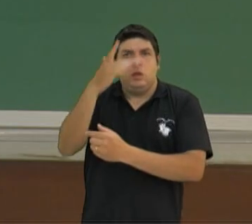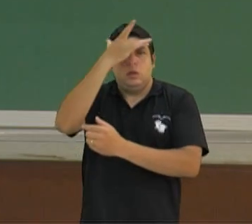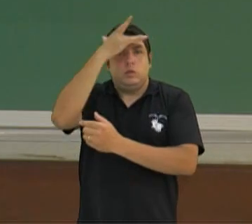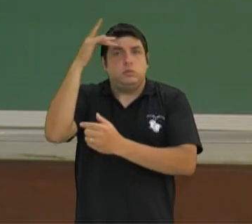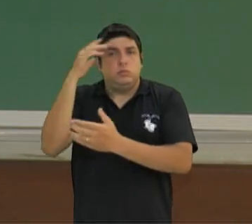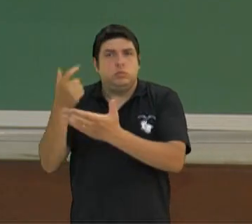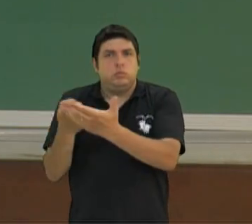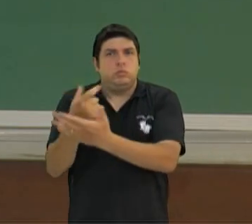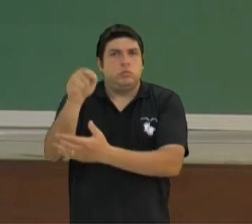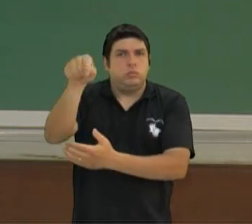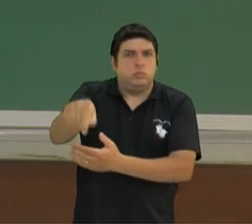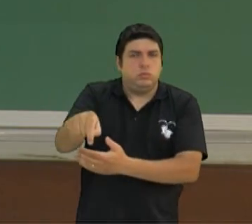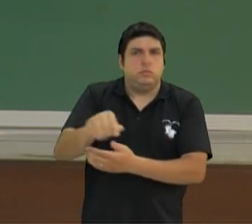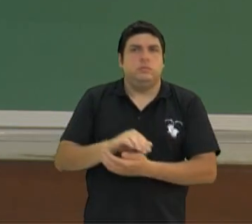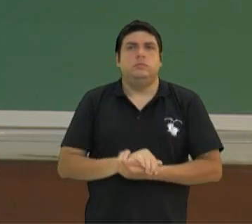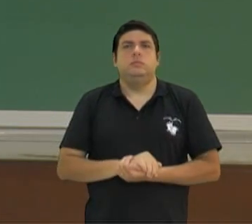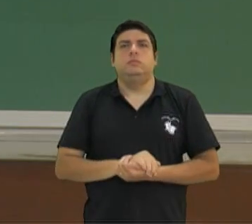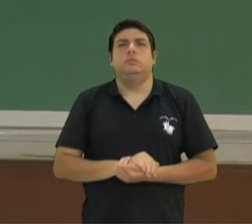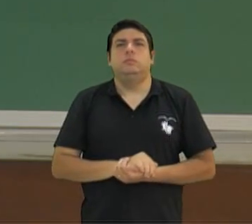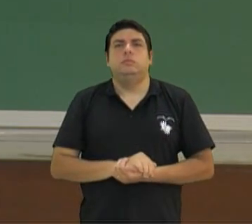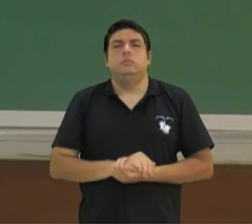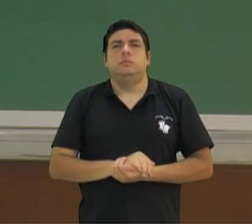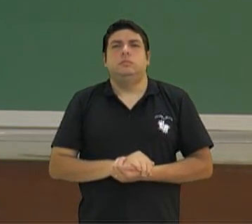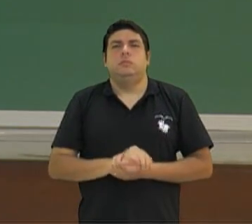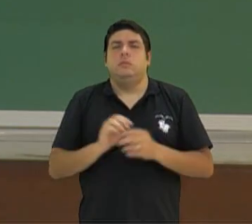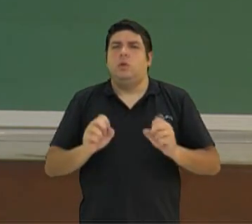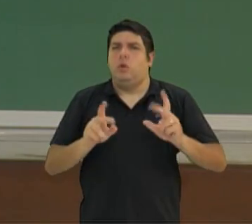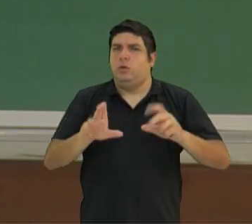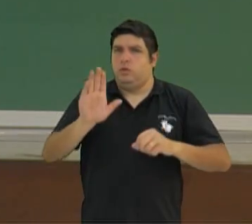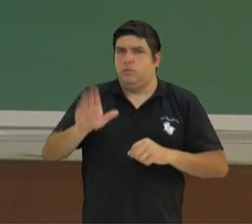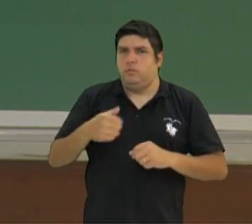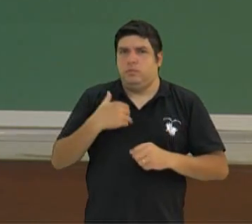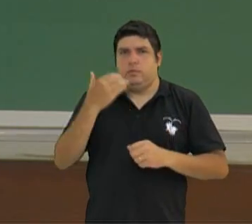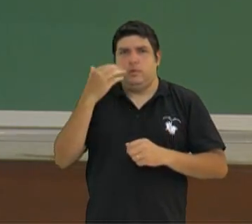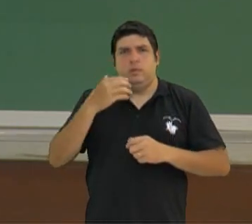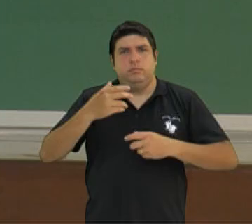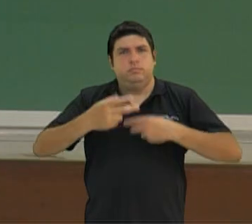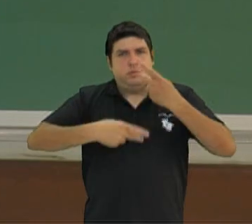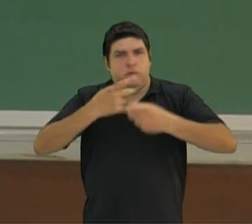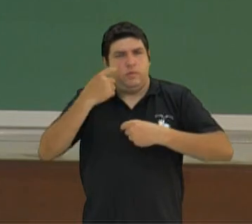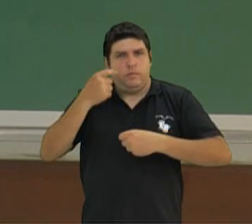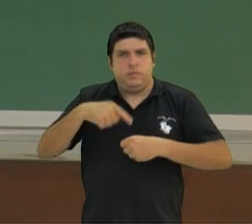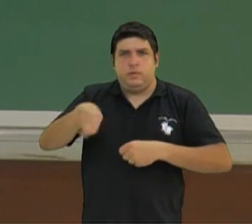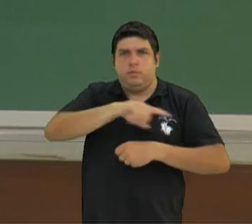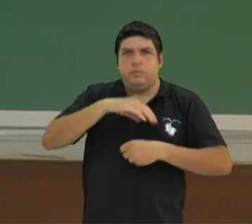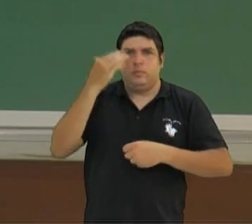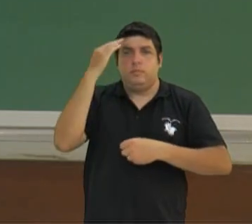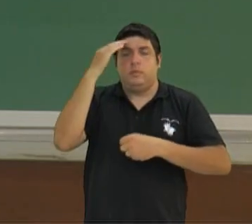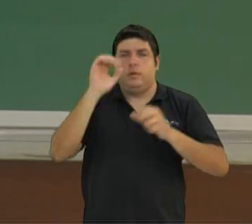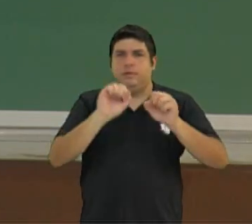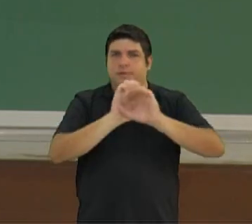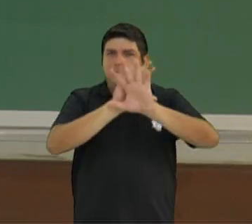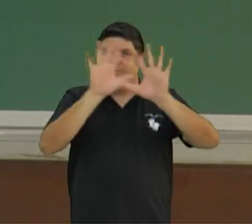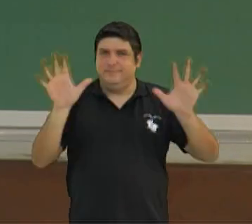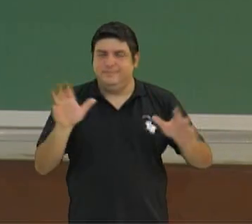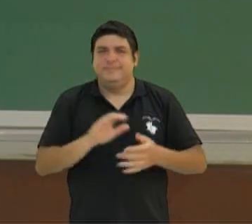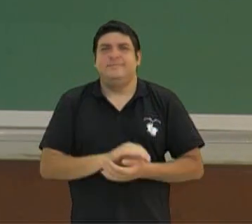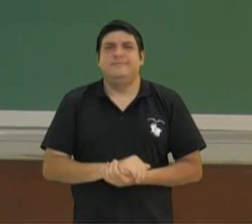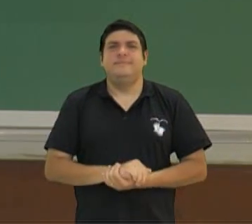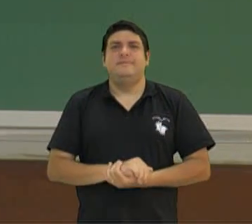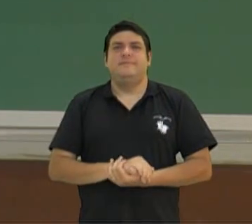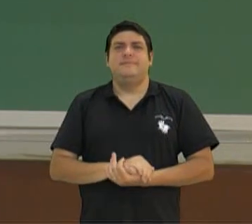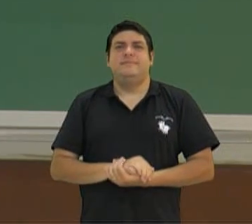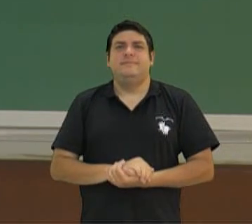consumidores, certo? Já falamos sobre isso, então fica claro para vocês ali a ilustração das ideias dos tipos de indústria,